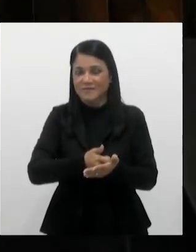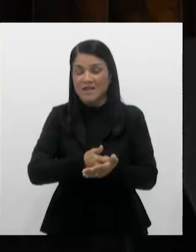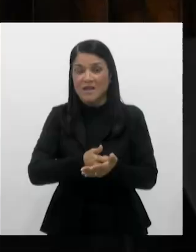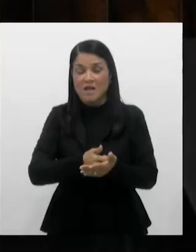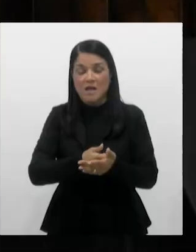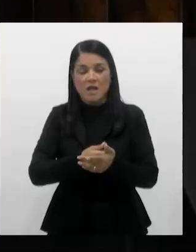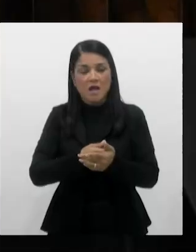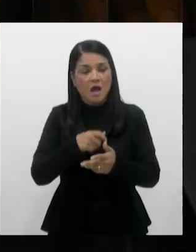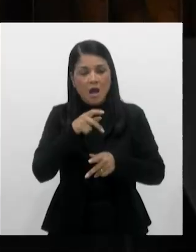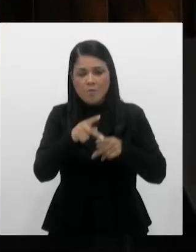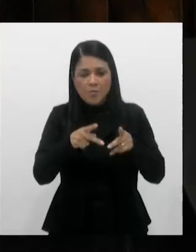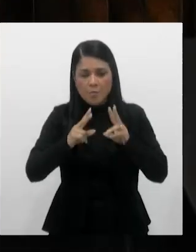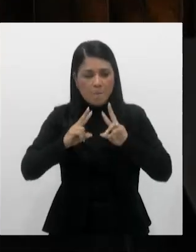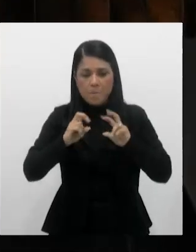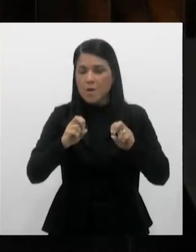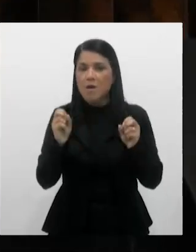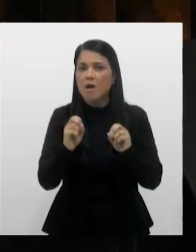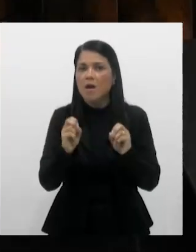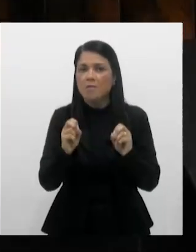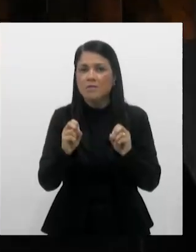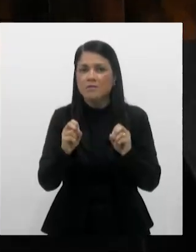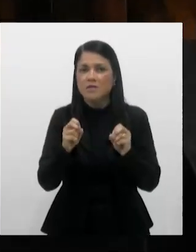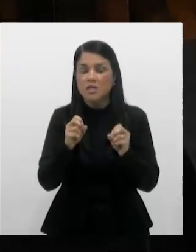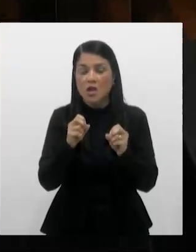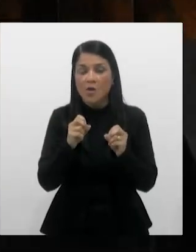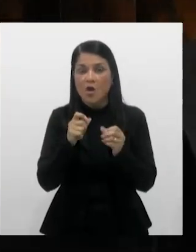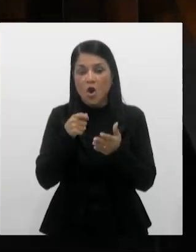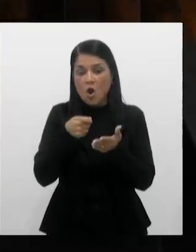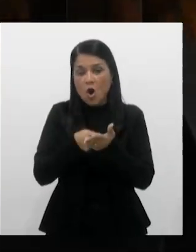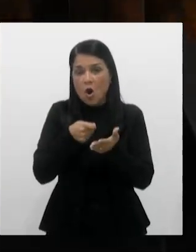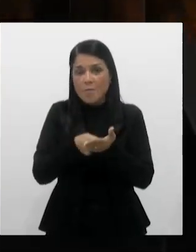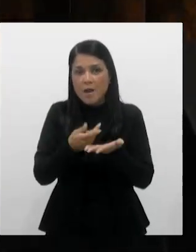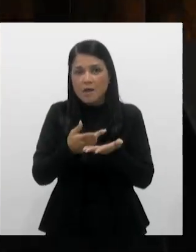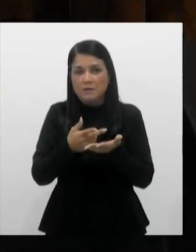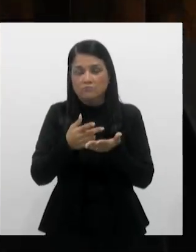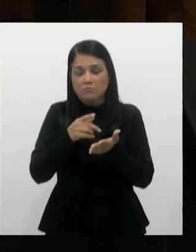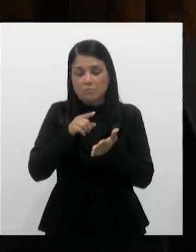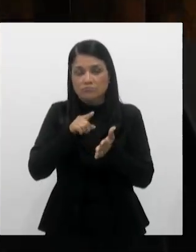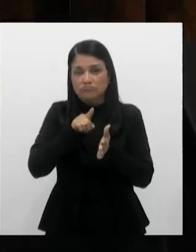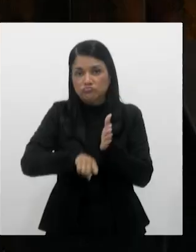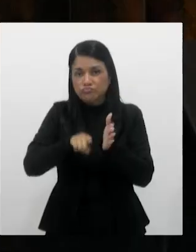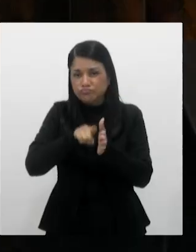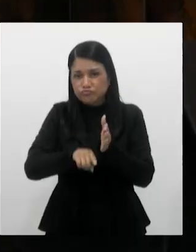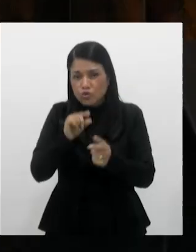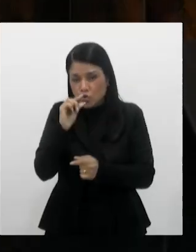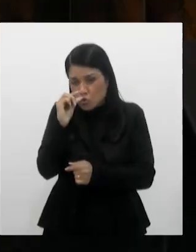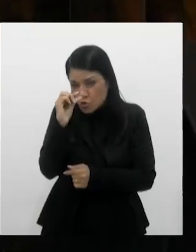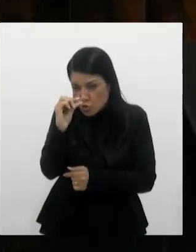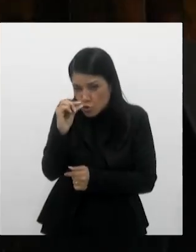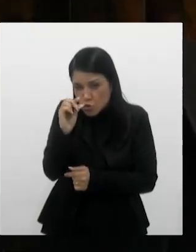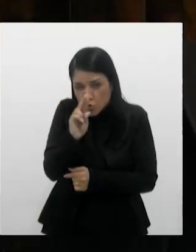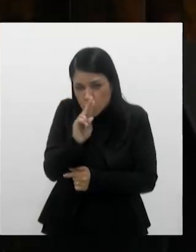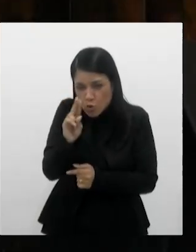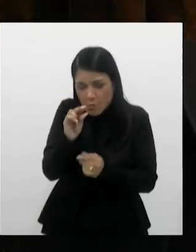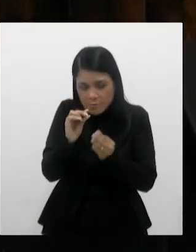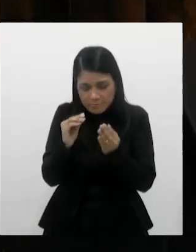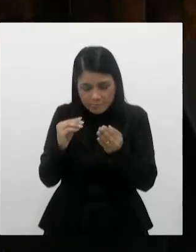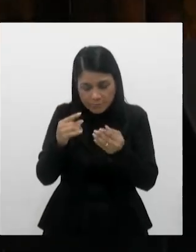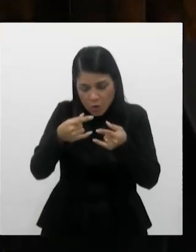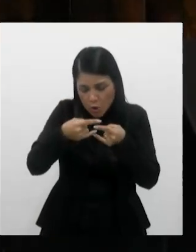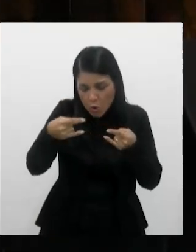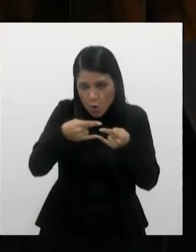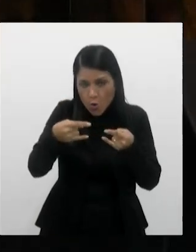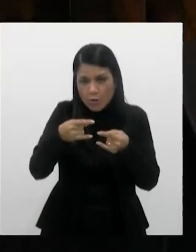não se atenta que está sendo cobrada por conta que vem um nomezinho pequenininho embutido na conta da